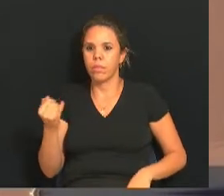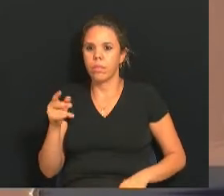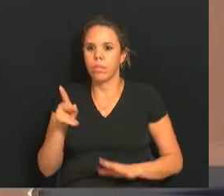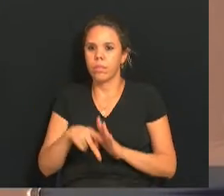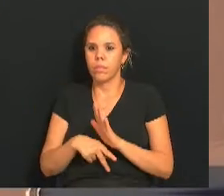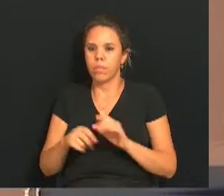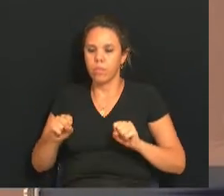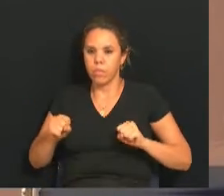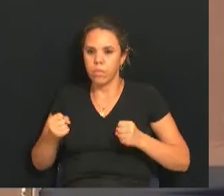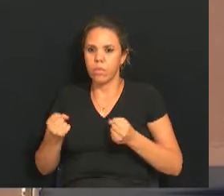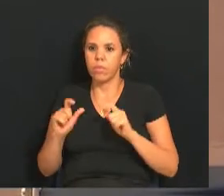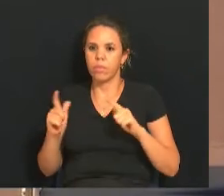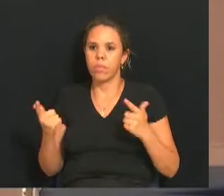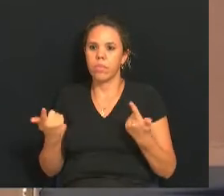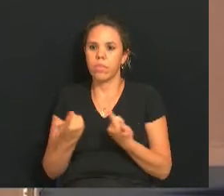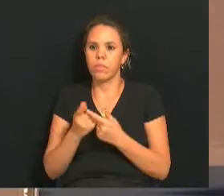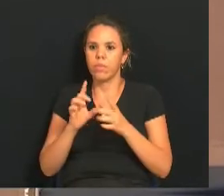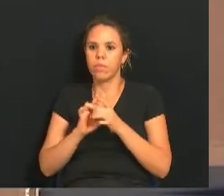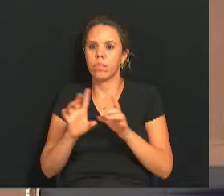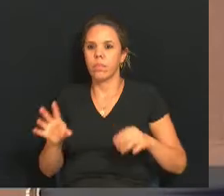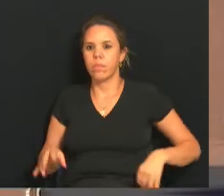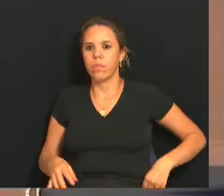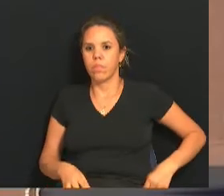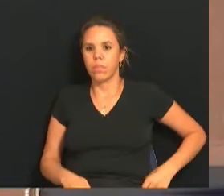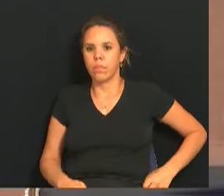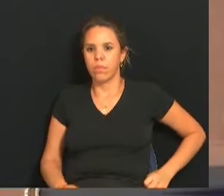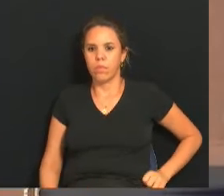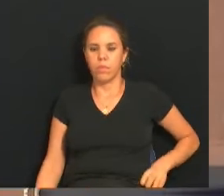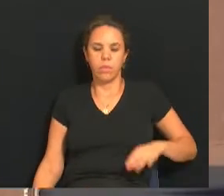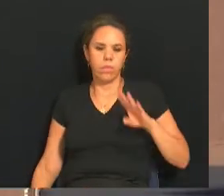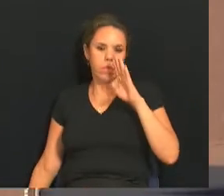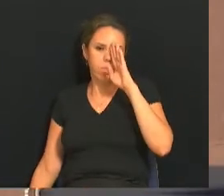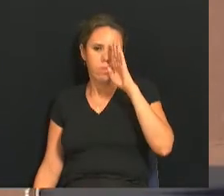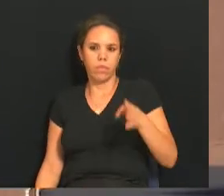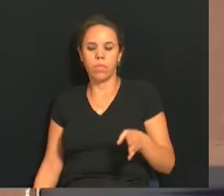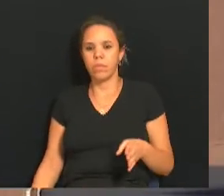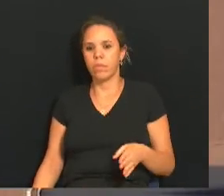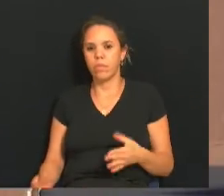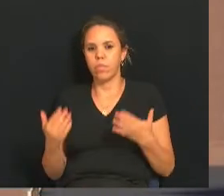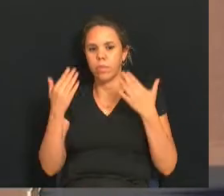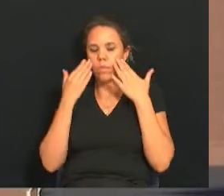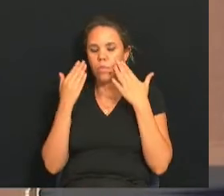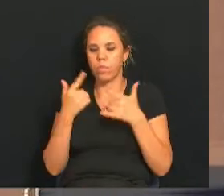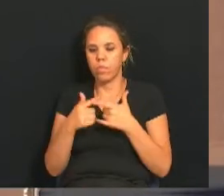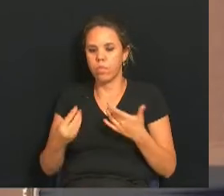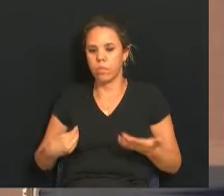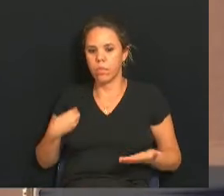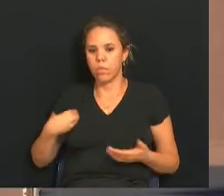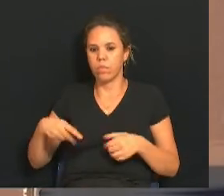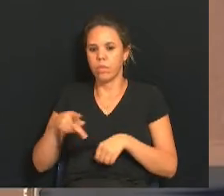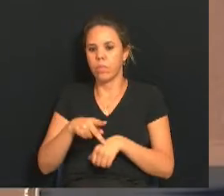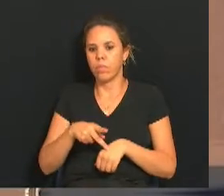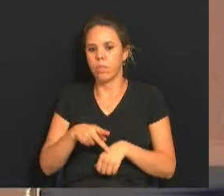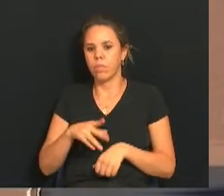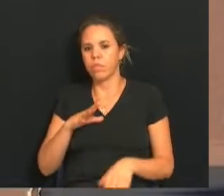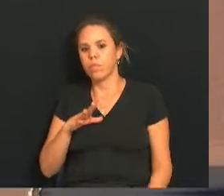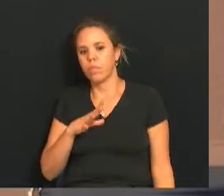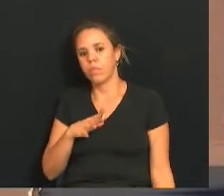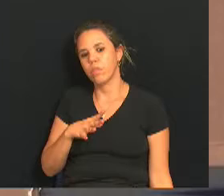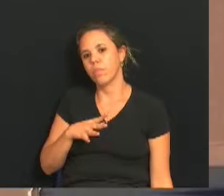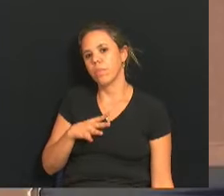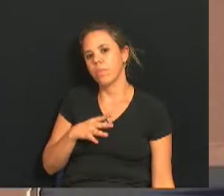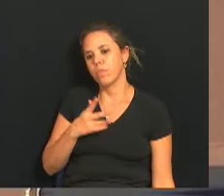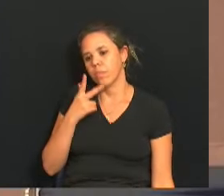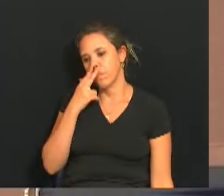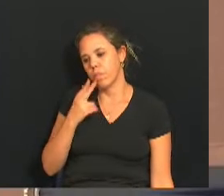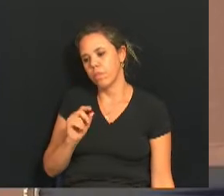fortalece a gestão democrática na rede, principalmente diante dessa situação que a gente está vivendo no país e também na cidade. Mas